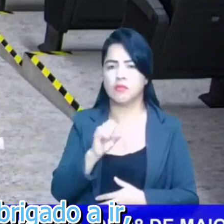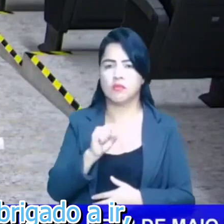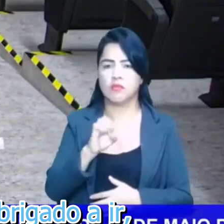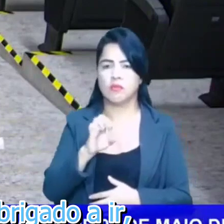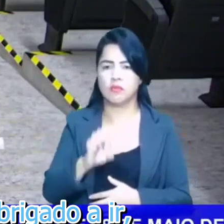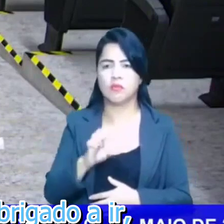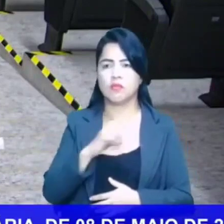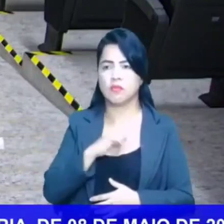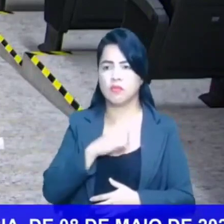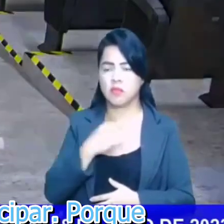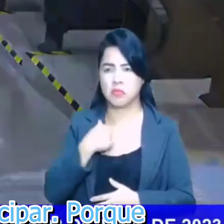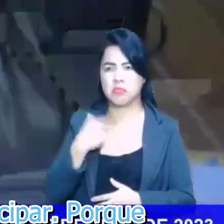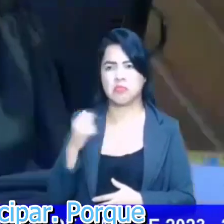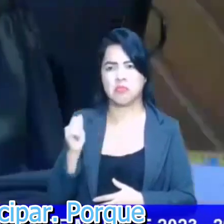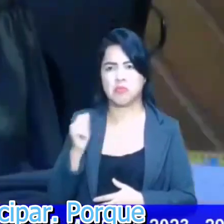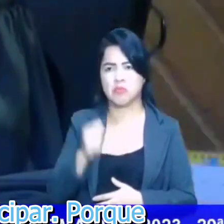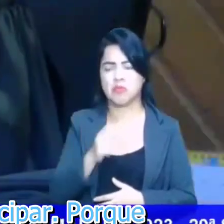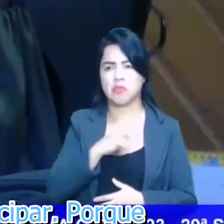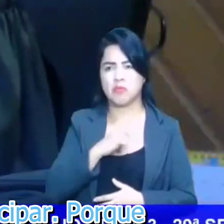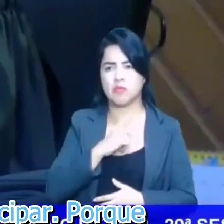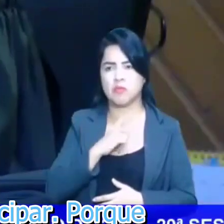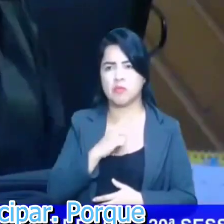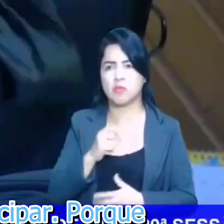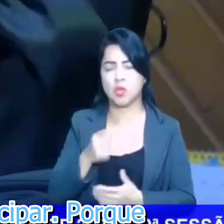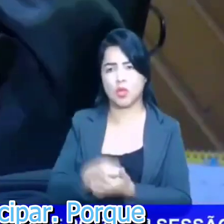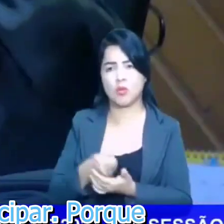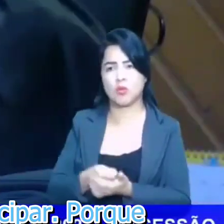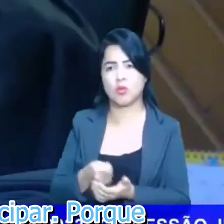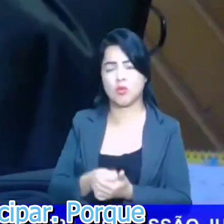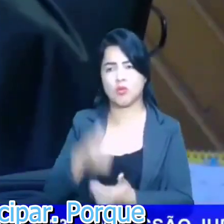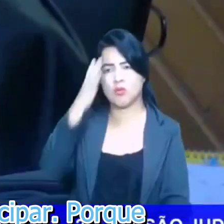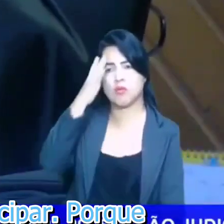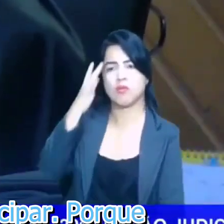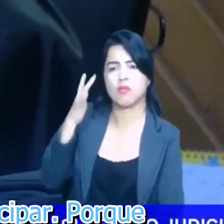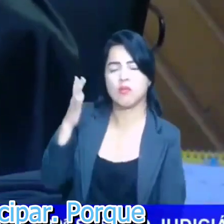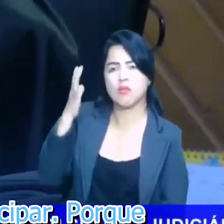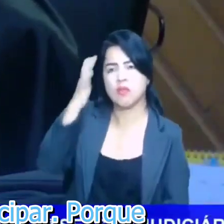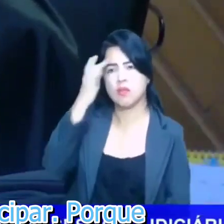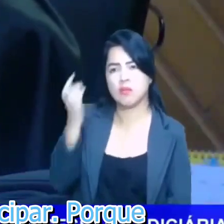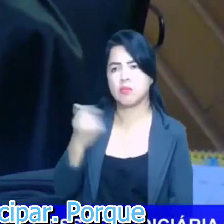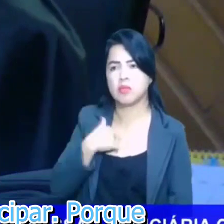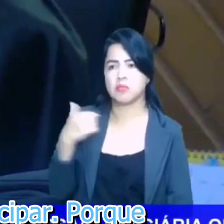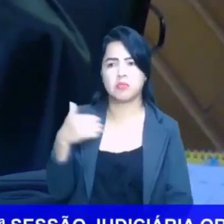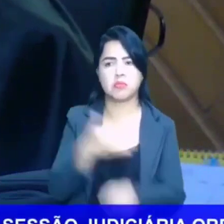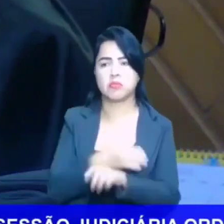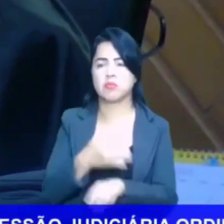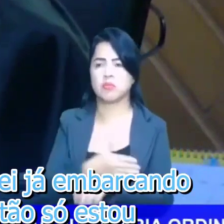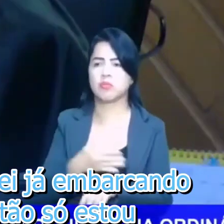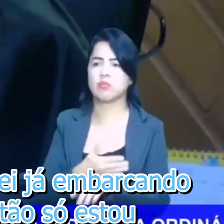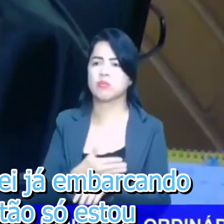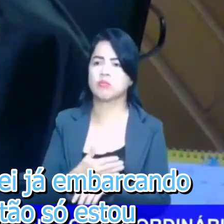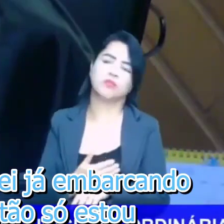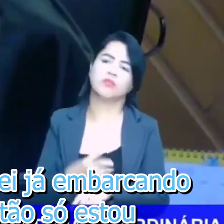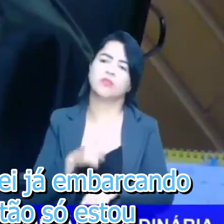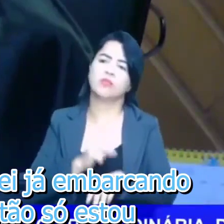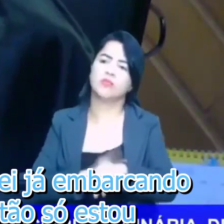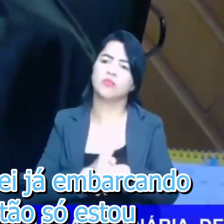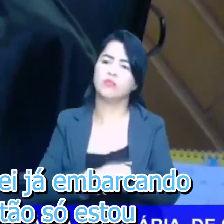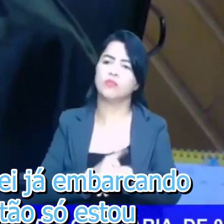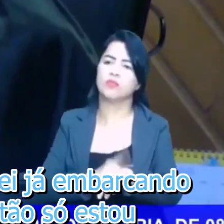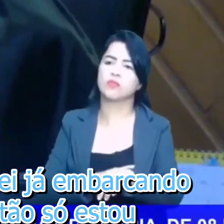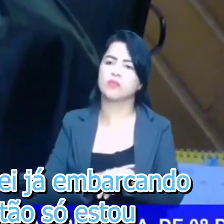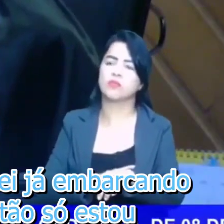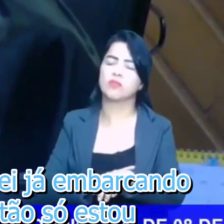sentado nas primeiras fileiras. Pela escola judiciária, então, imagem direcionada ao desembargador Paulo Madeira. À sua frente, a tela de